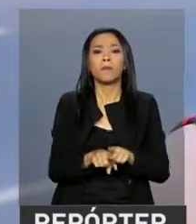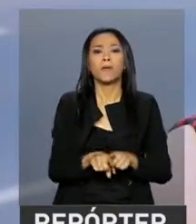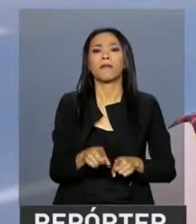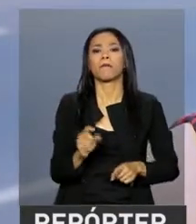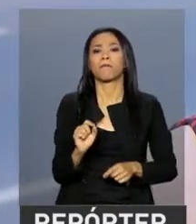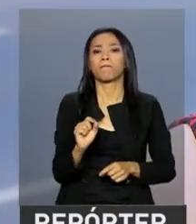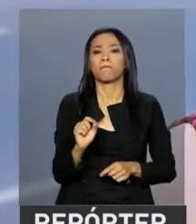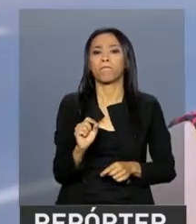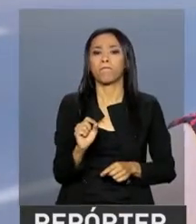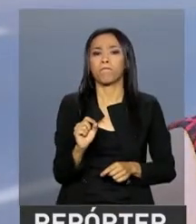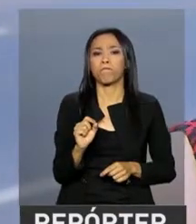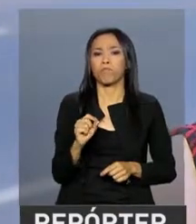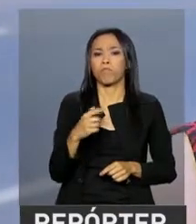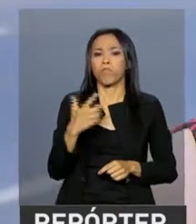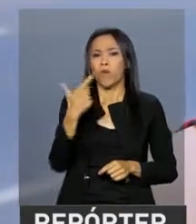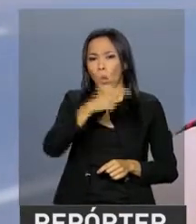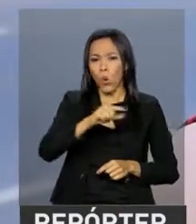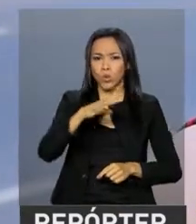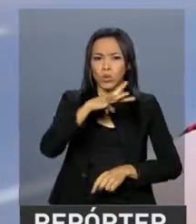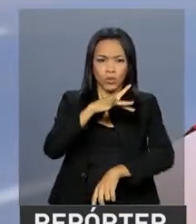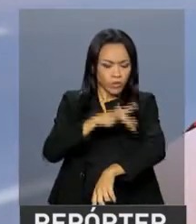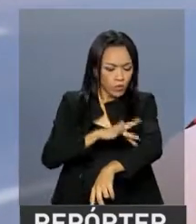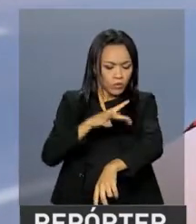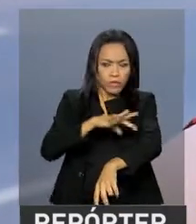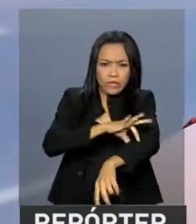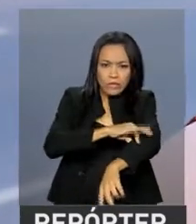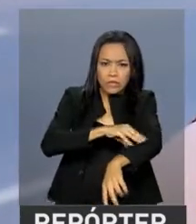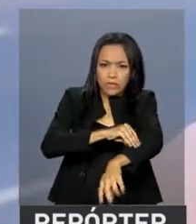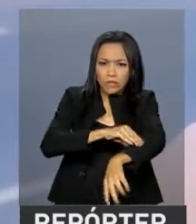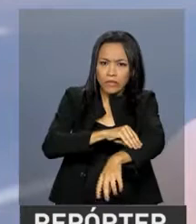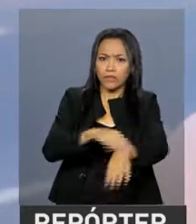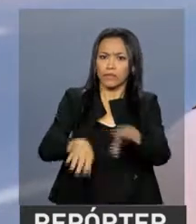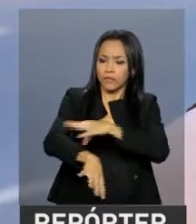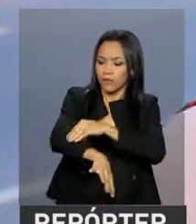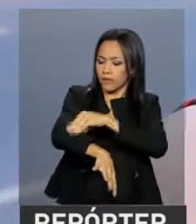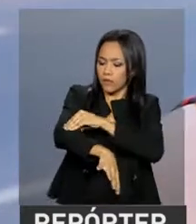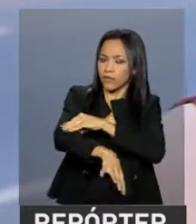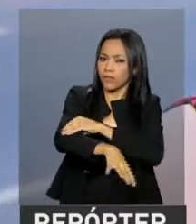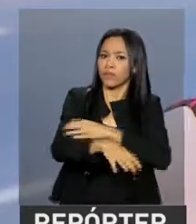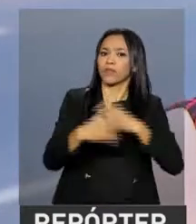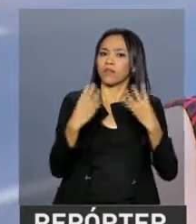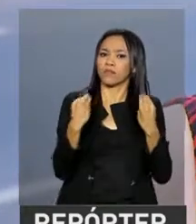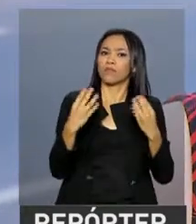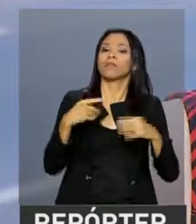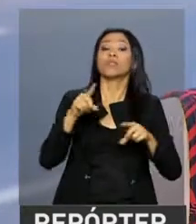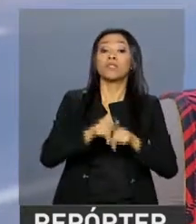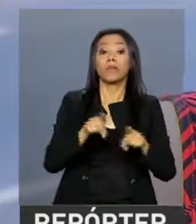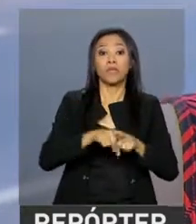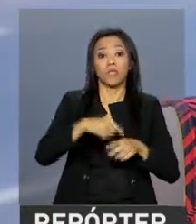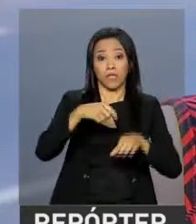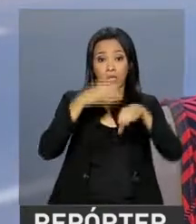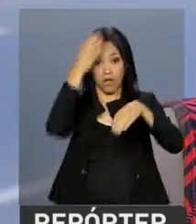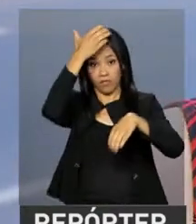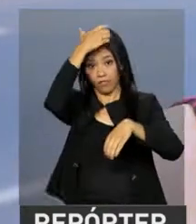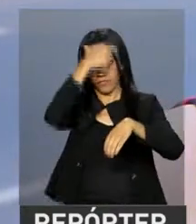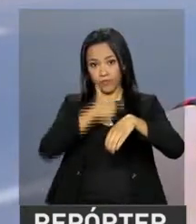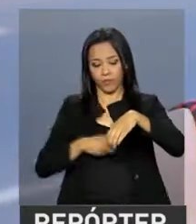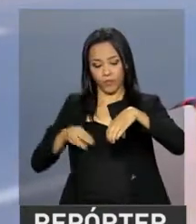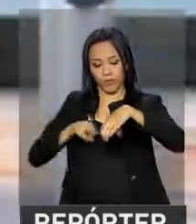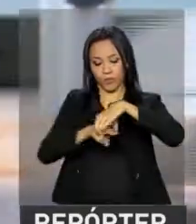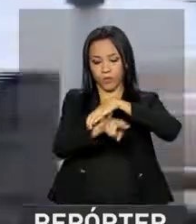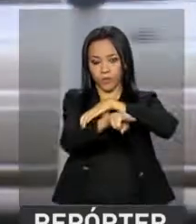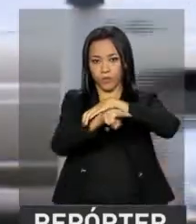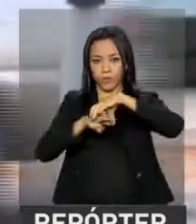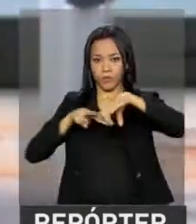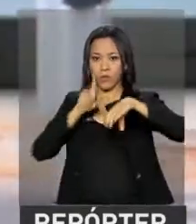exames de toque, né, de sensações. E também tem a ressonância magnética pelo menos uma vez por